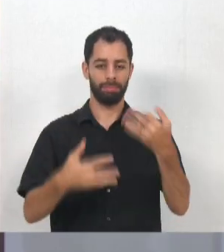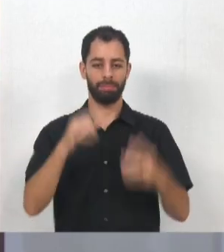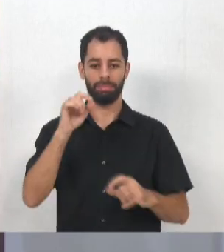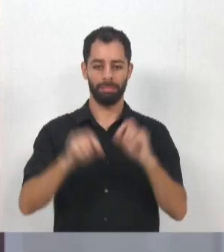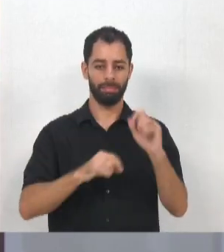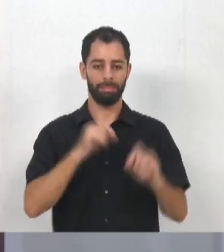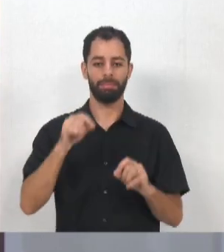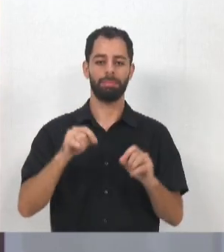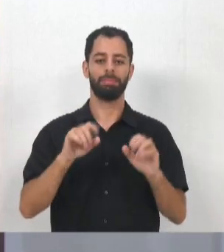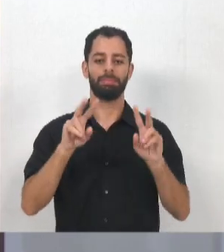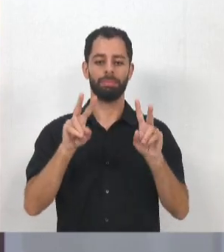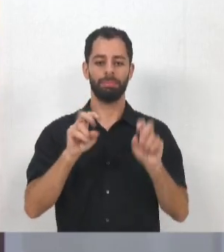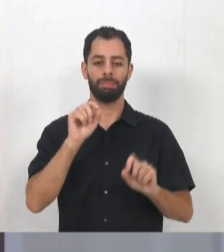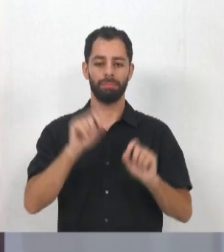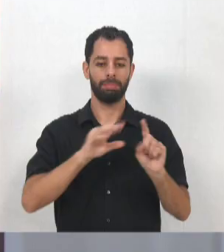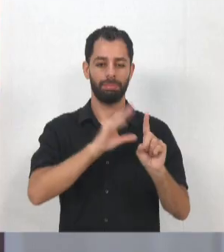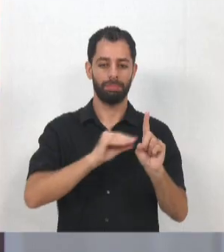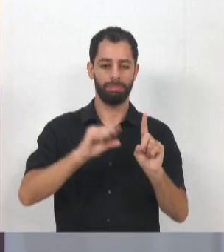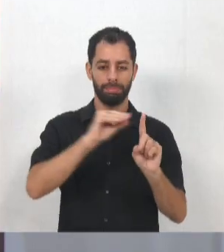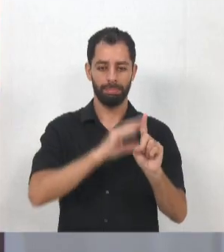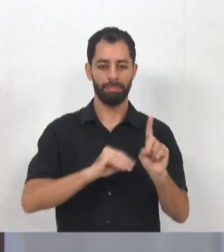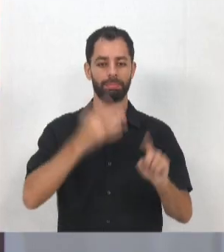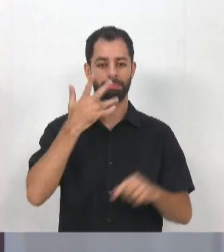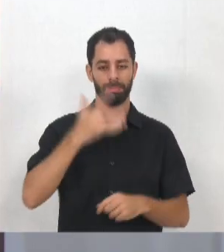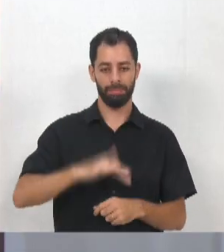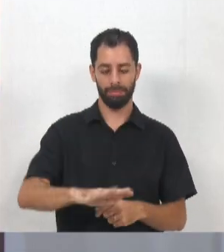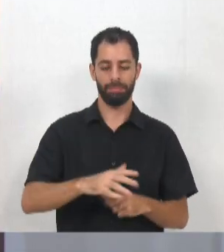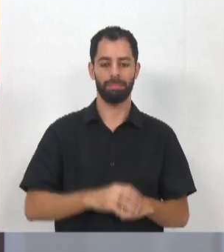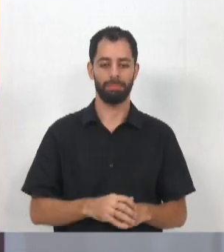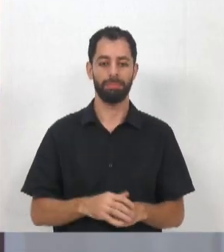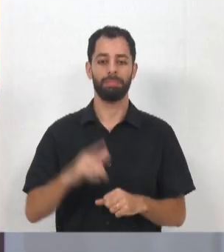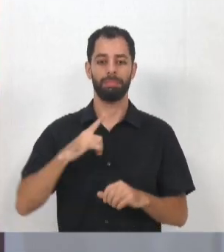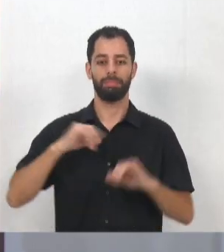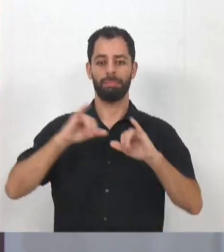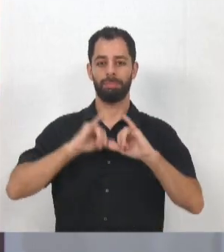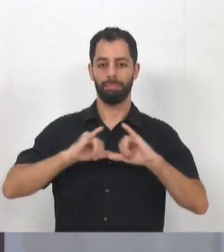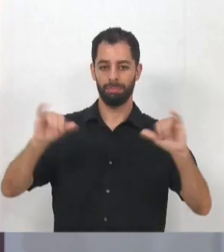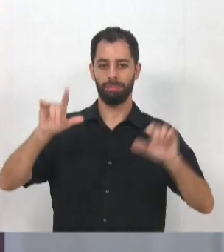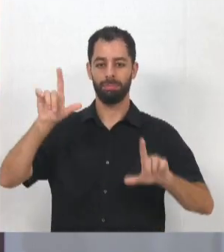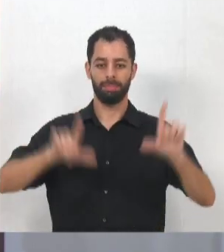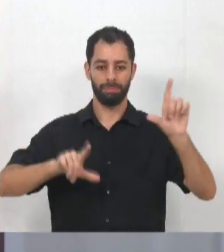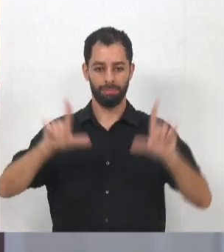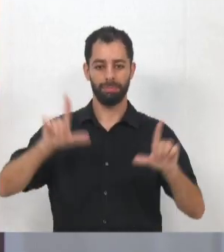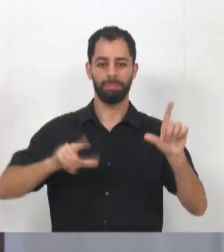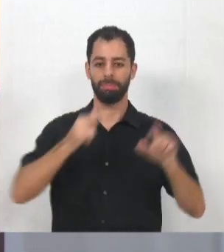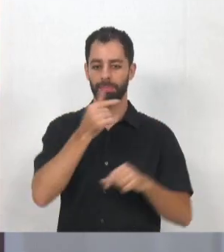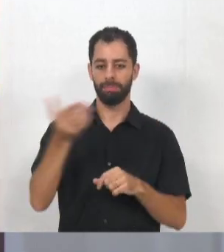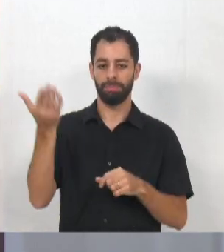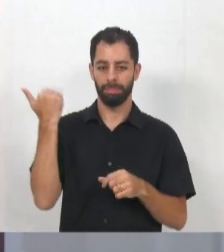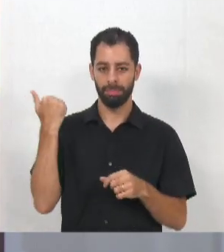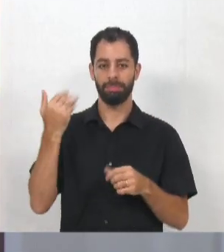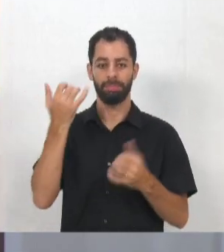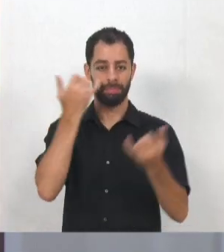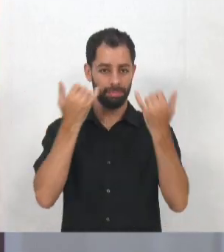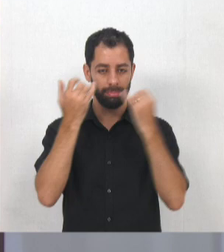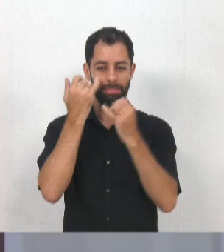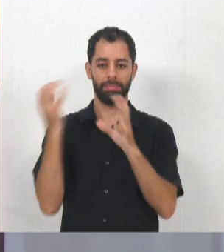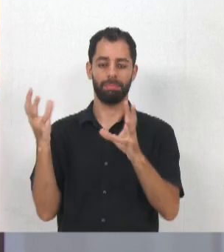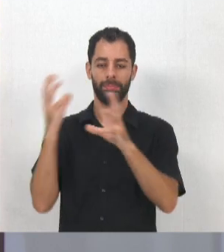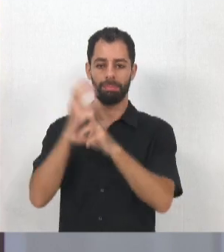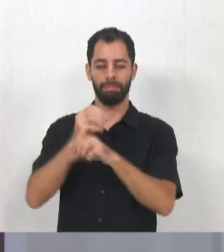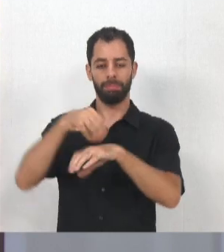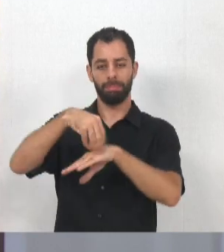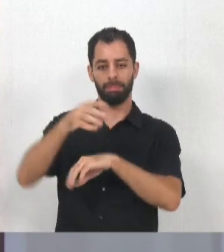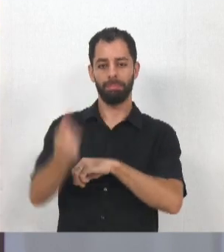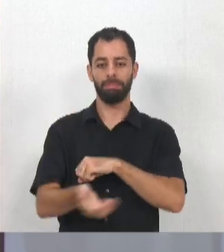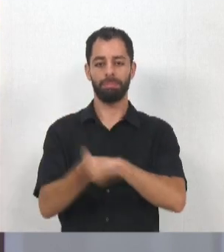violência sexual infantil. Saiu uma matéria, inclusive, na semana passada, bem atualizada, sobre esses dados que eu queria trazer para